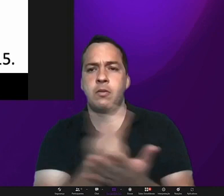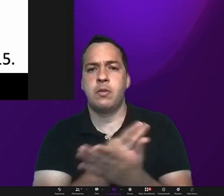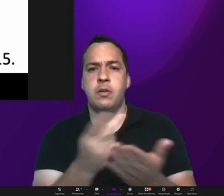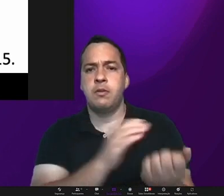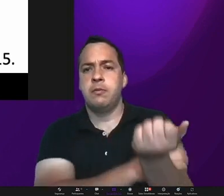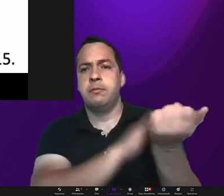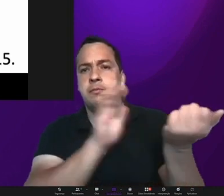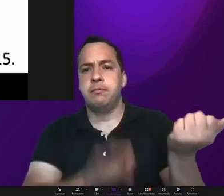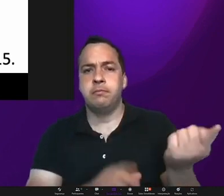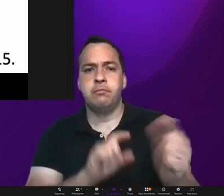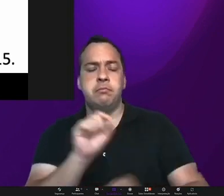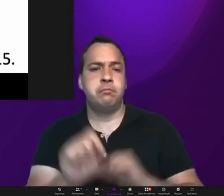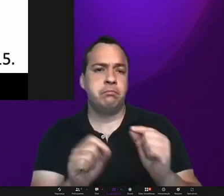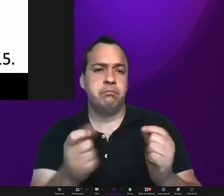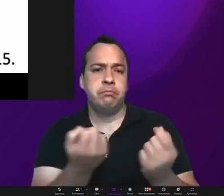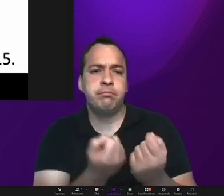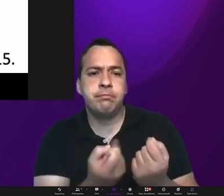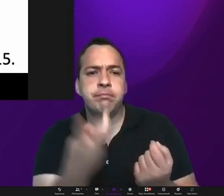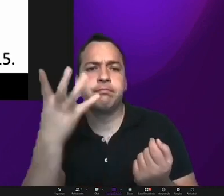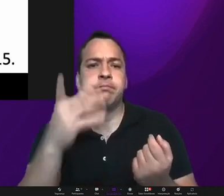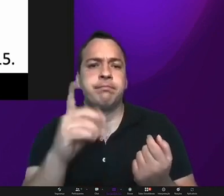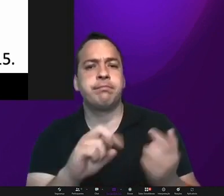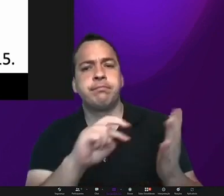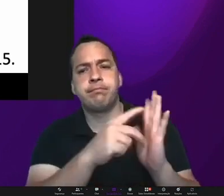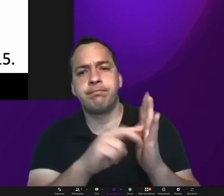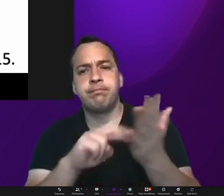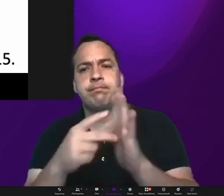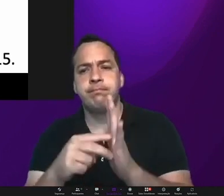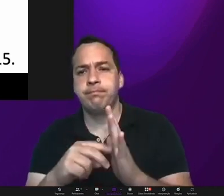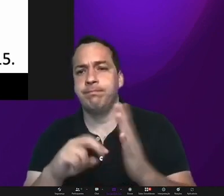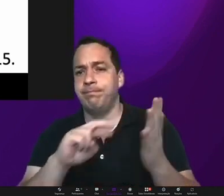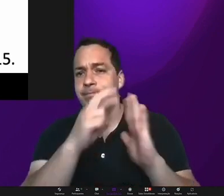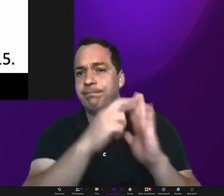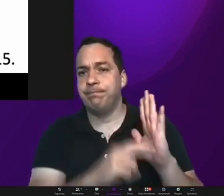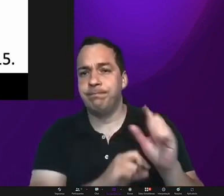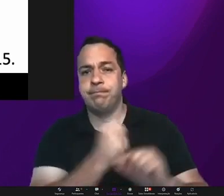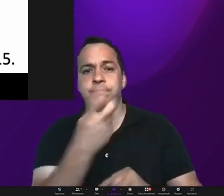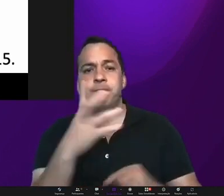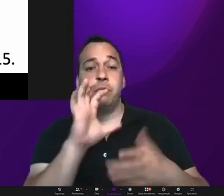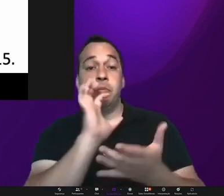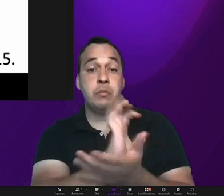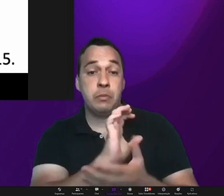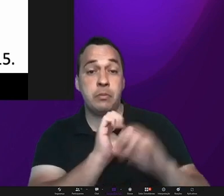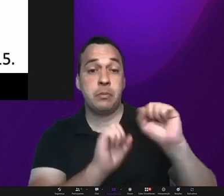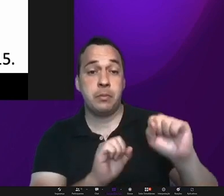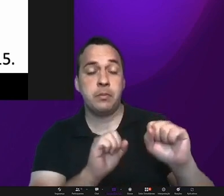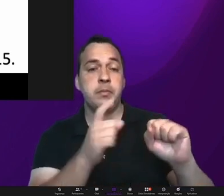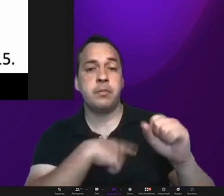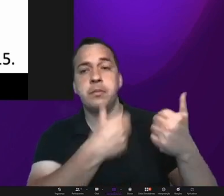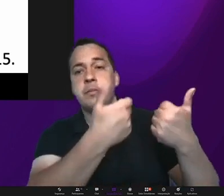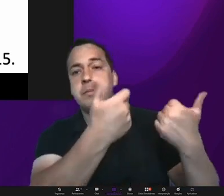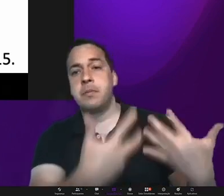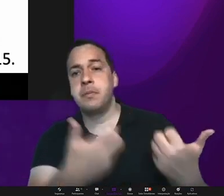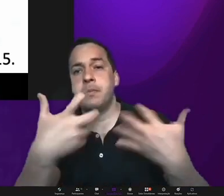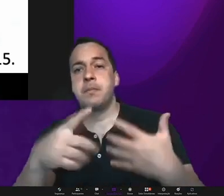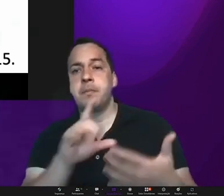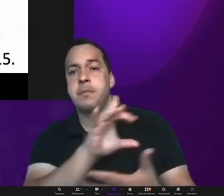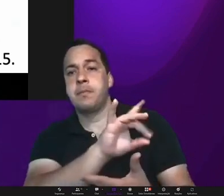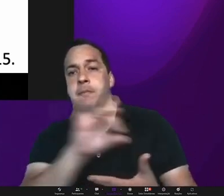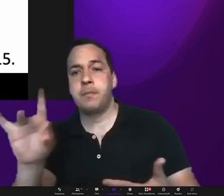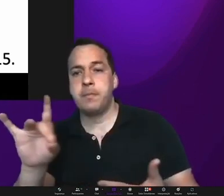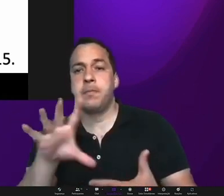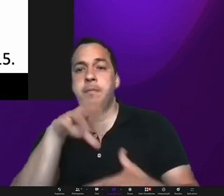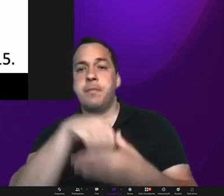alguma forma, porque a gente tem várias definições, né? Pelo menos 8 definições diferentes que vêm sendo utilizadas nos